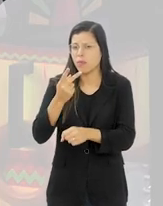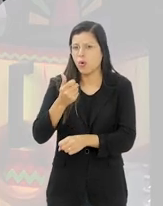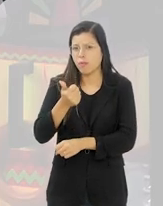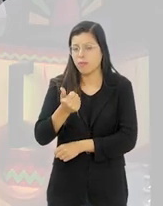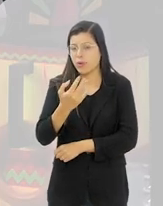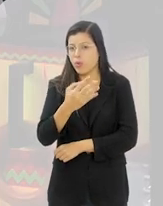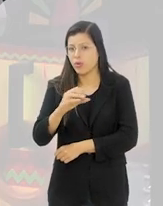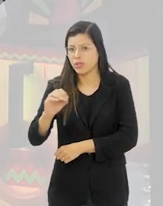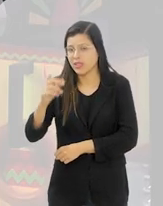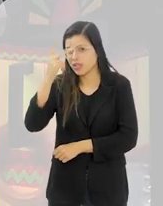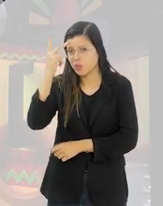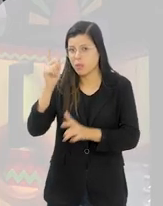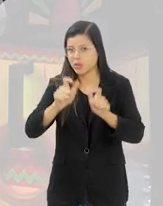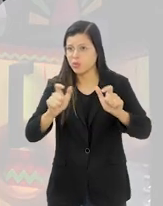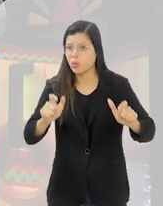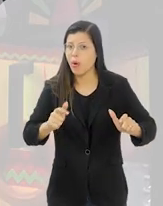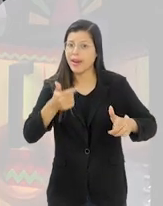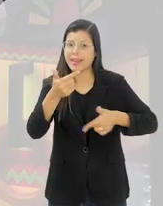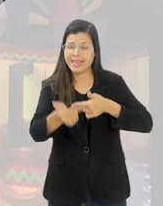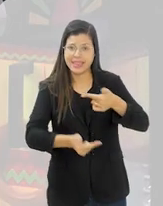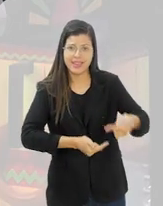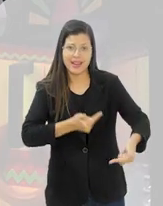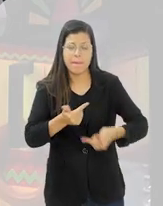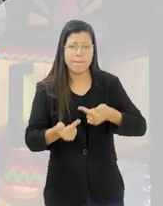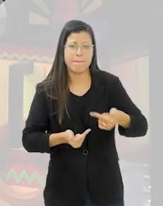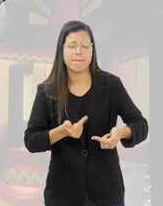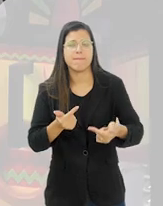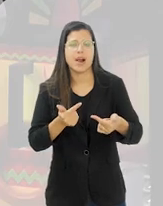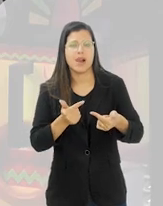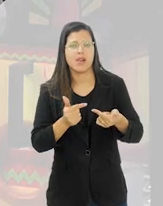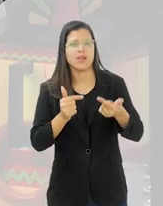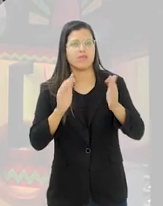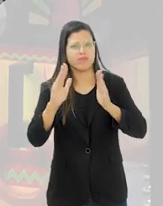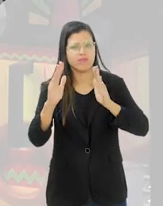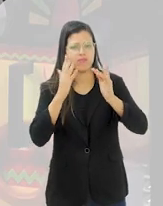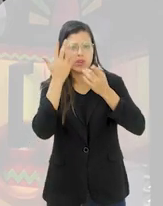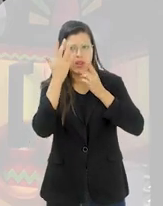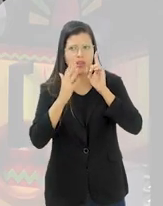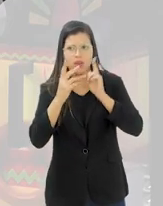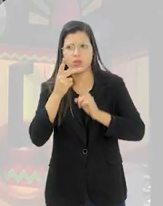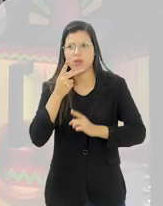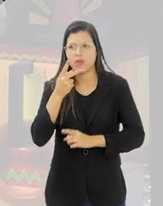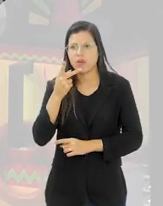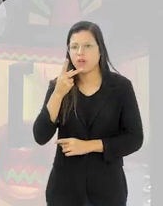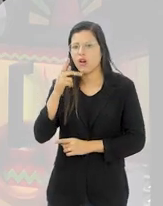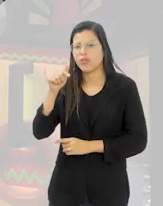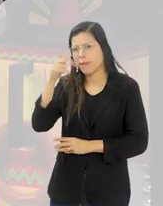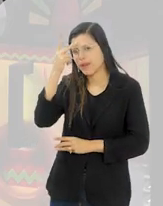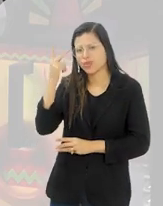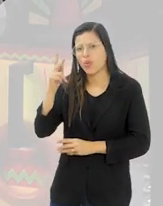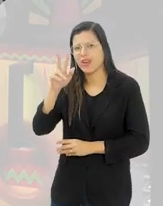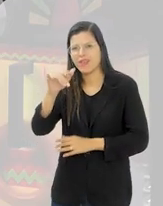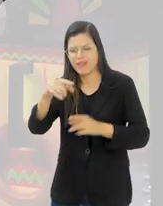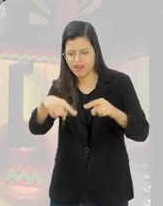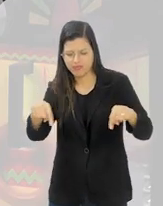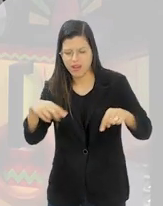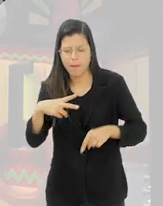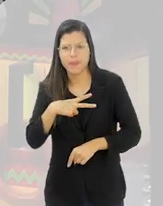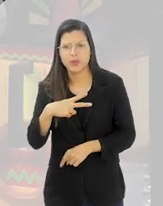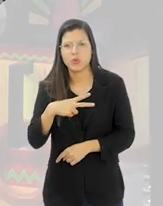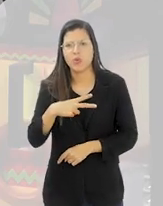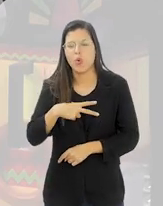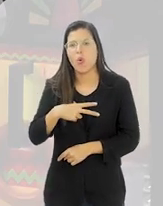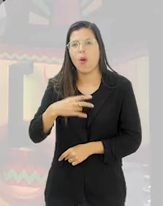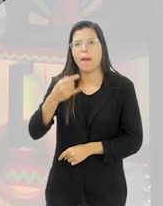quase 1.400 pessoas. E todas essas pessoas trabalham direto e indiretamente no carnaval. Então, não estou nem falando do cara que vai para o camarote, beber,